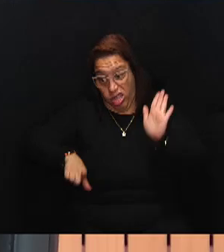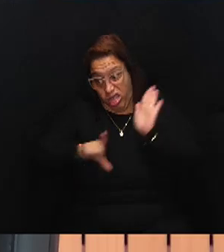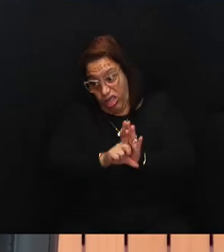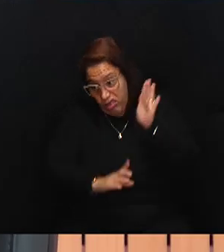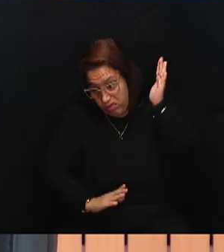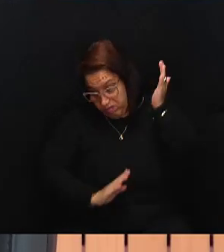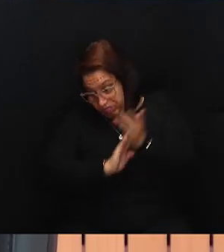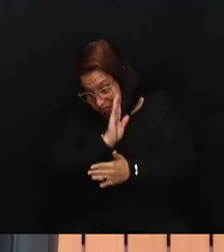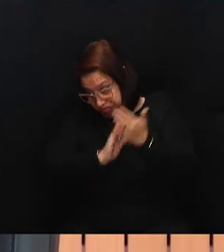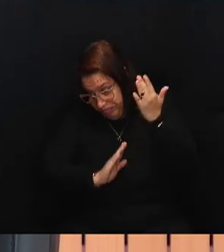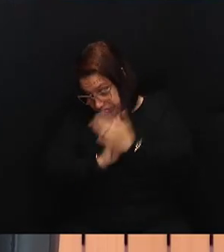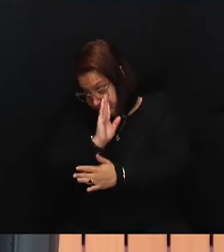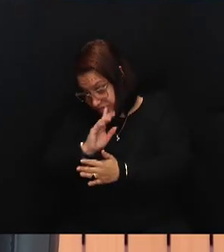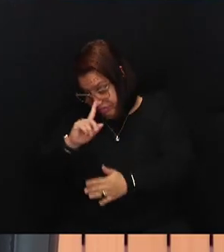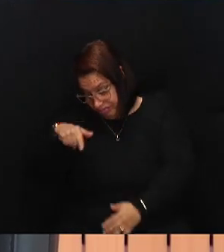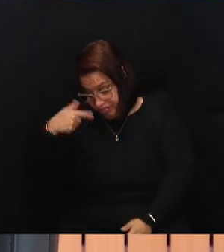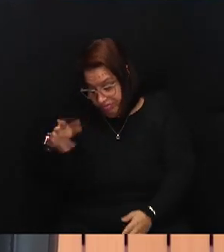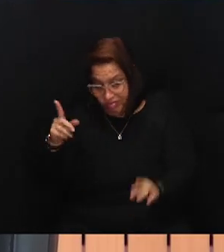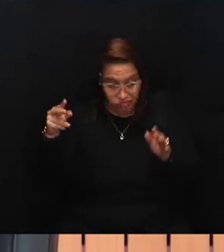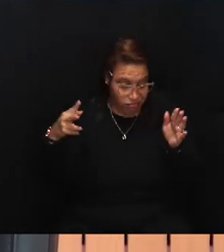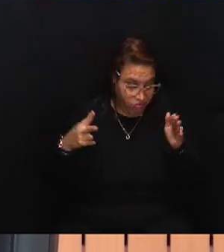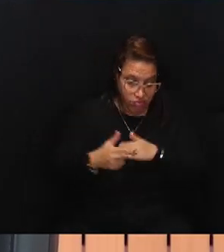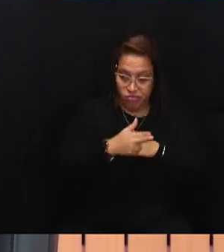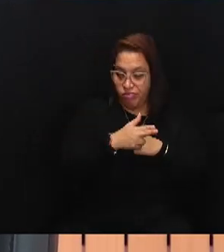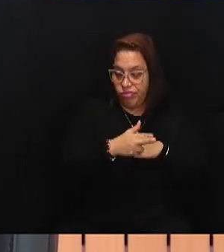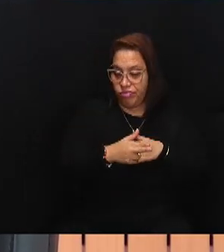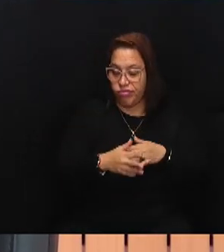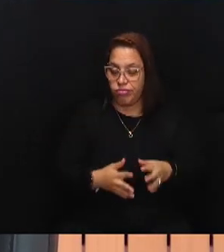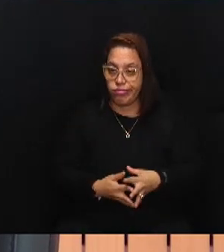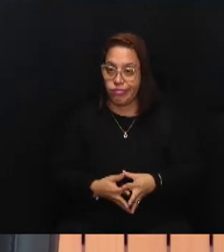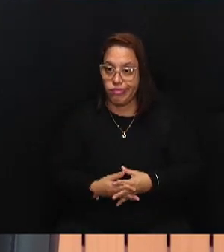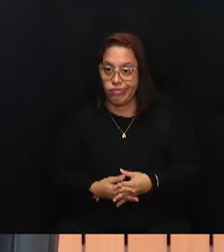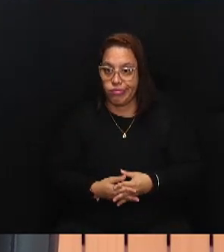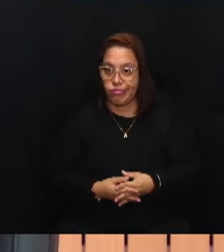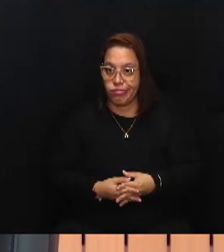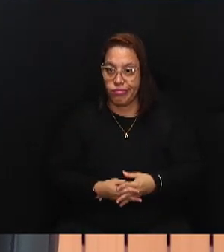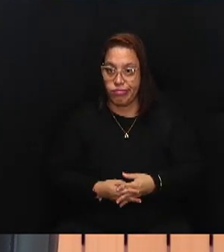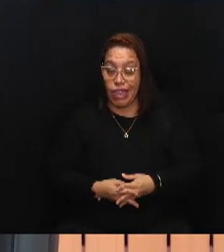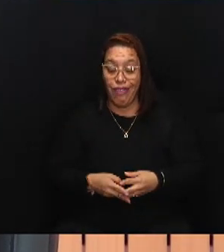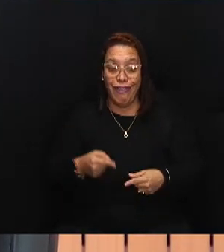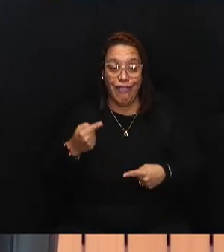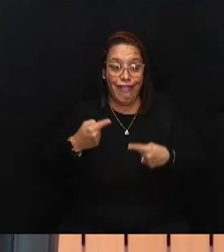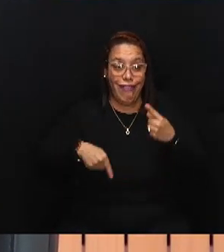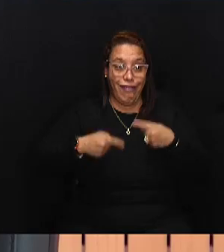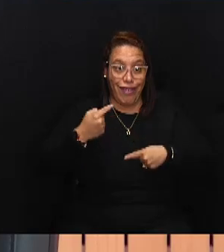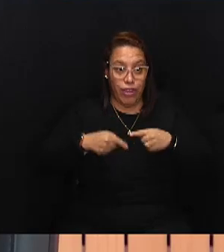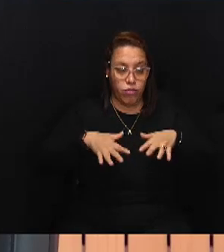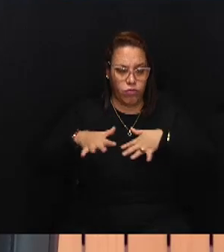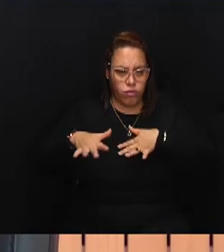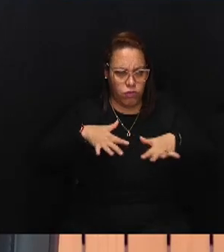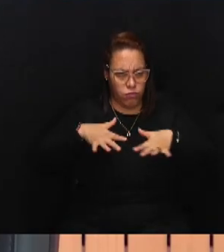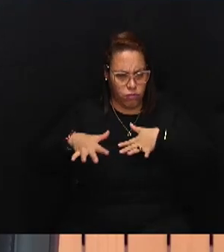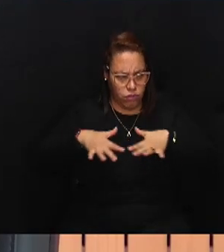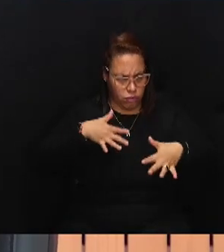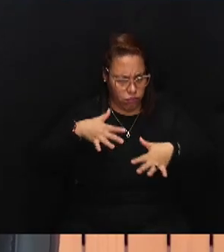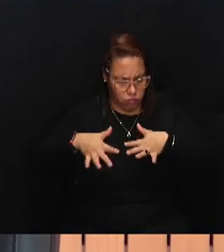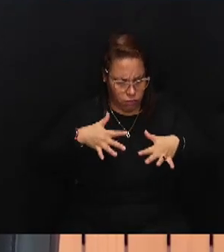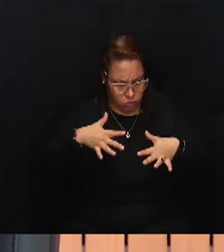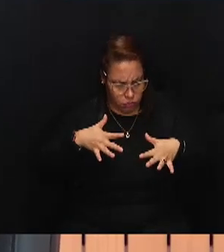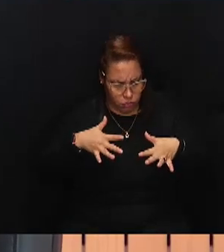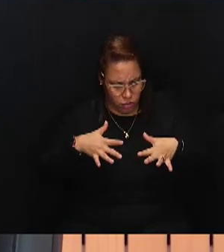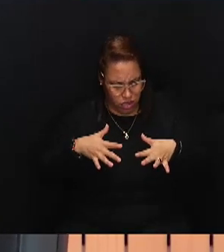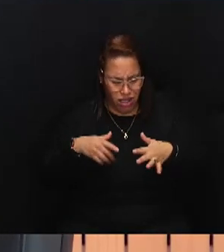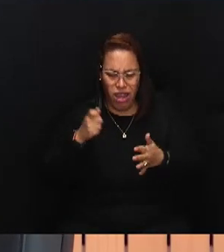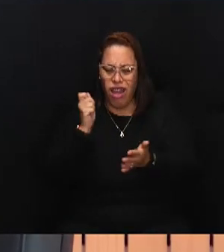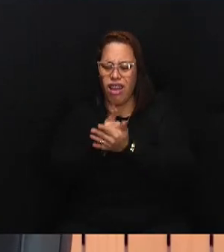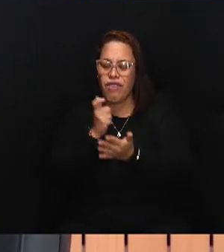aprovada, depois vetada, e o grande debate que fazia naquele momento era que quem vai